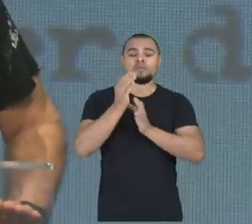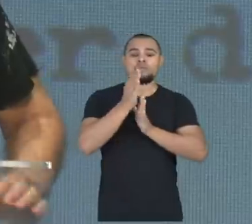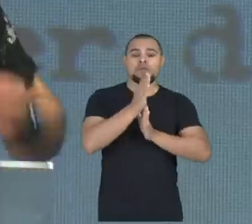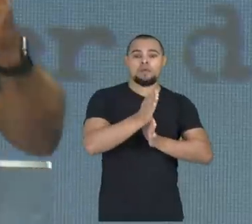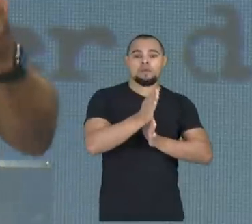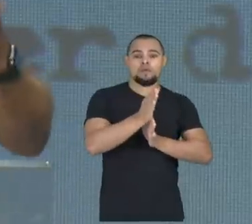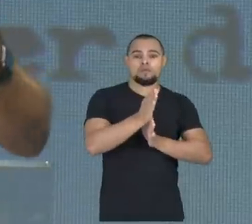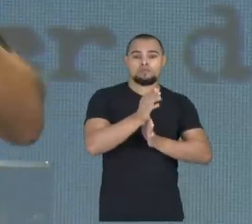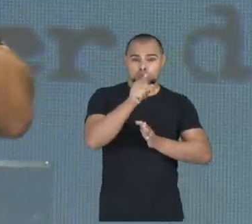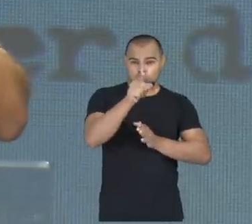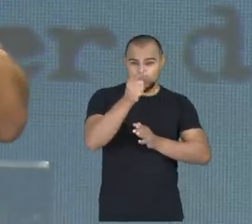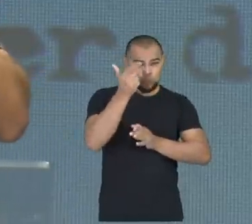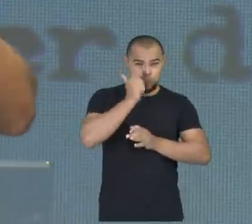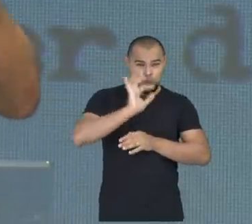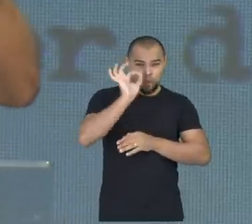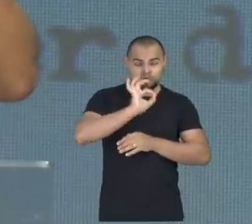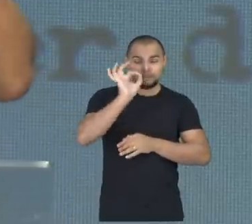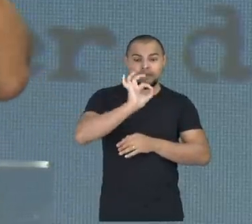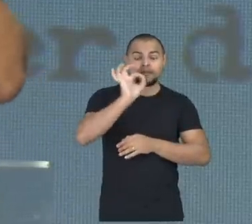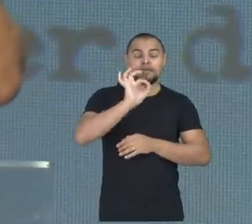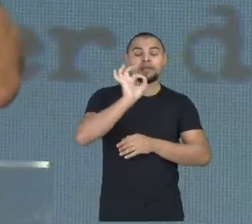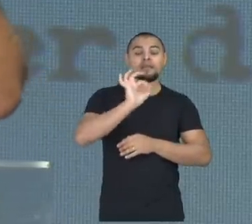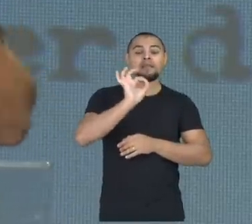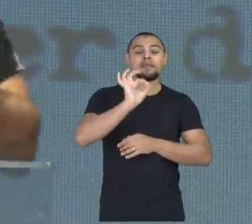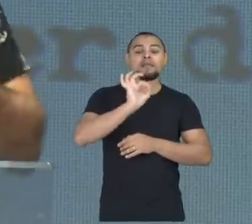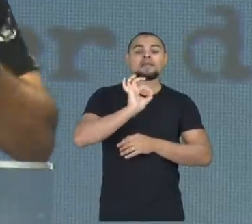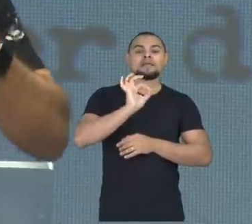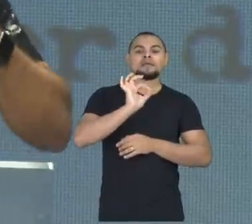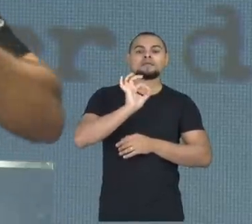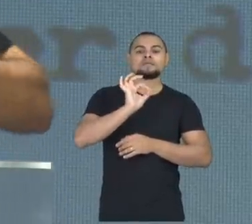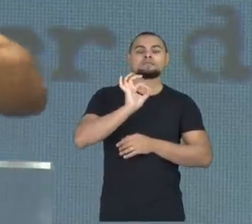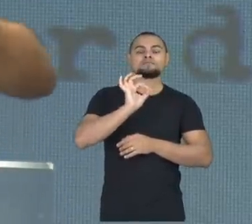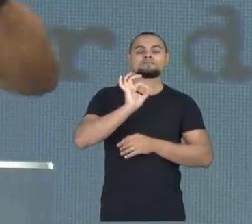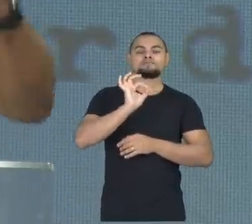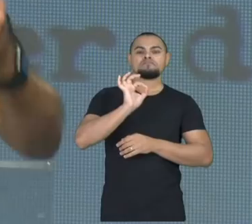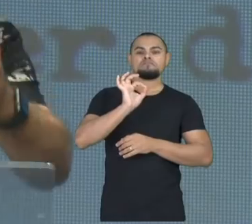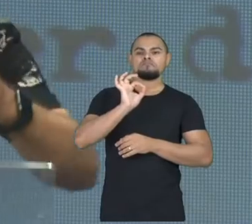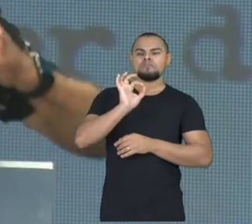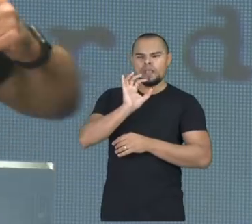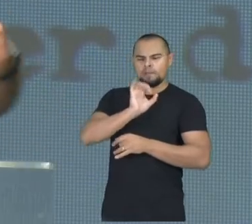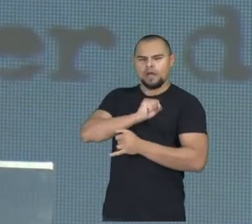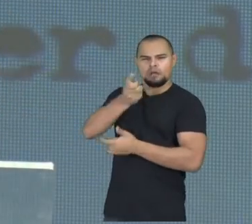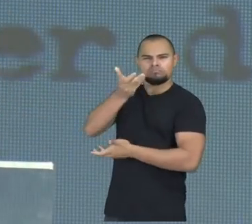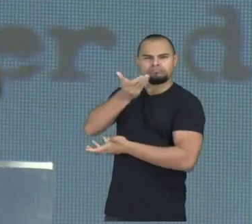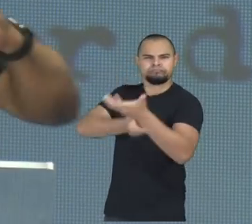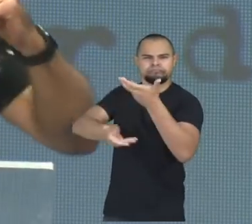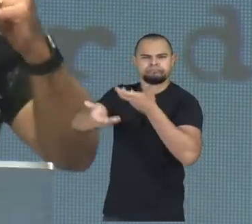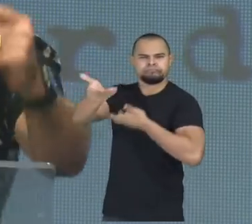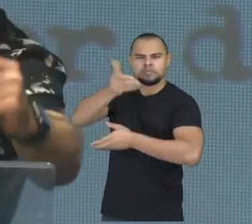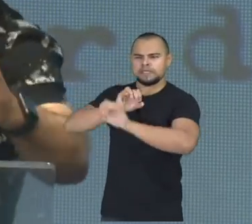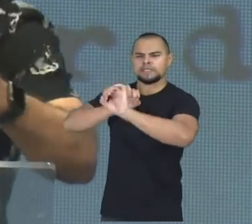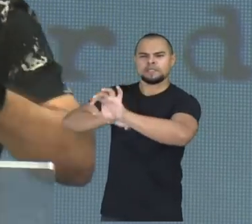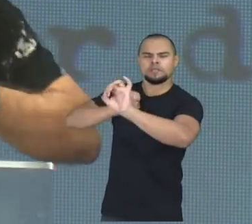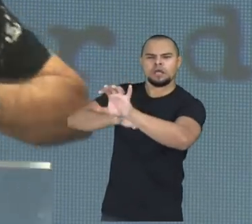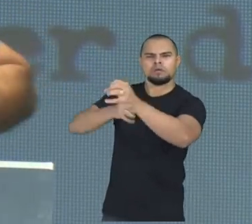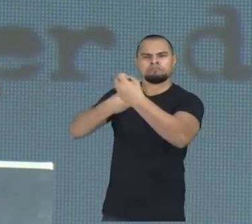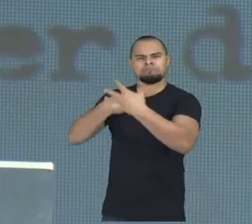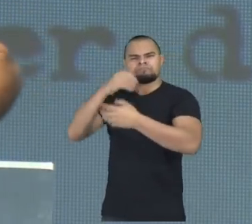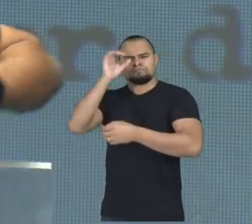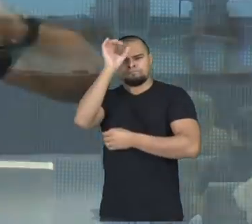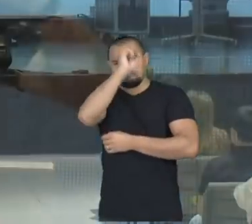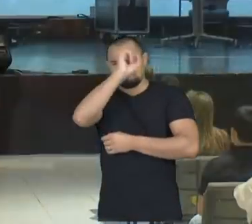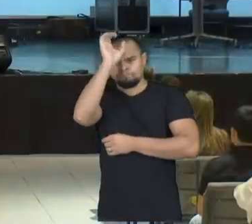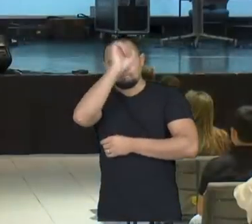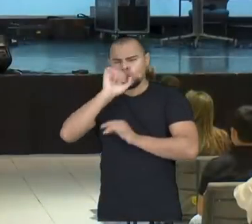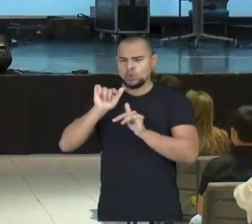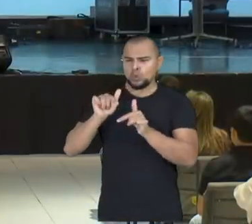Se você não consegue ser fiel vivendo a perspectiva de amar e ser amado, ensinar e aprender, lutar